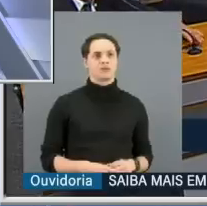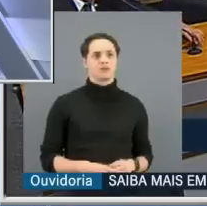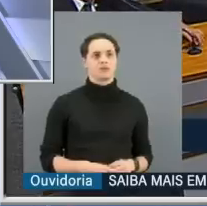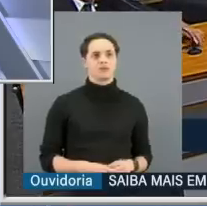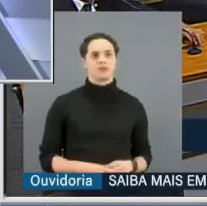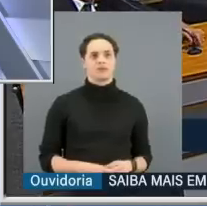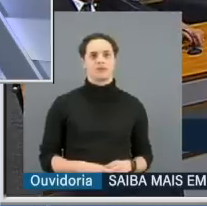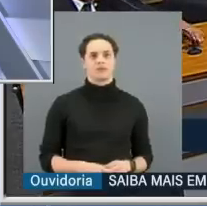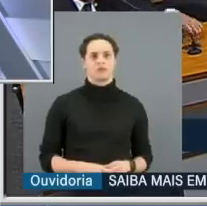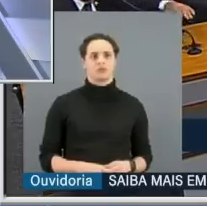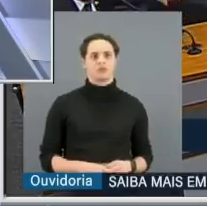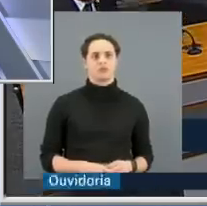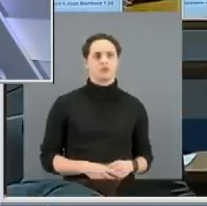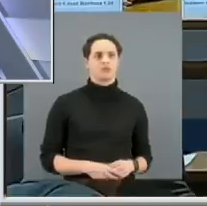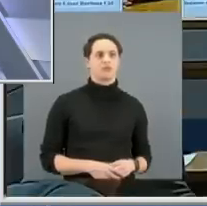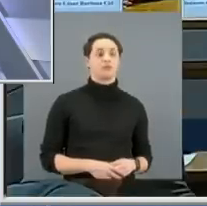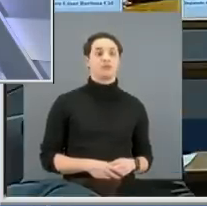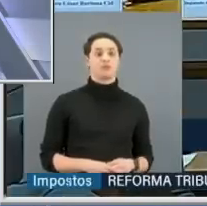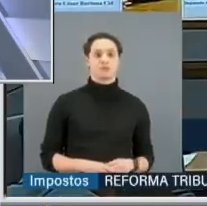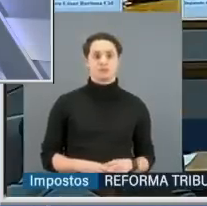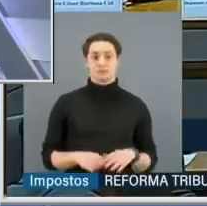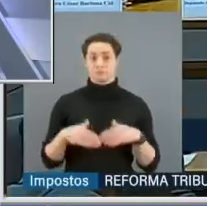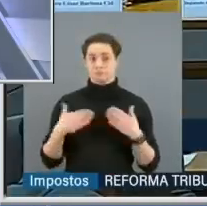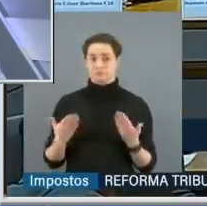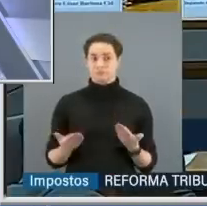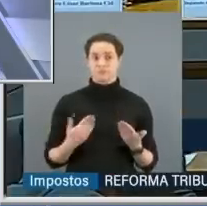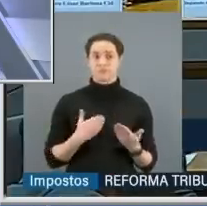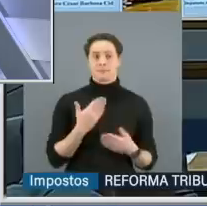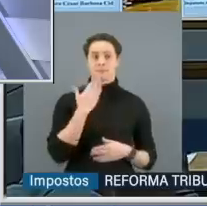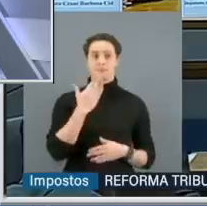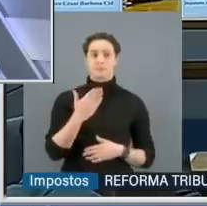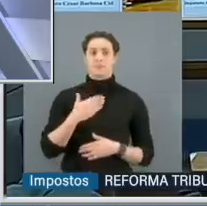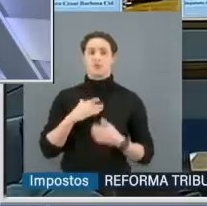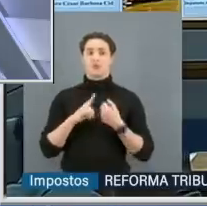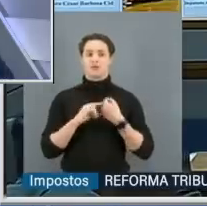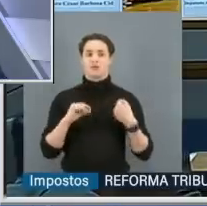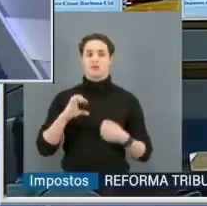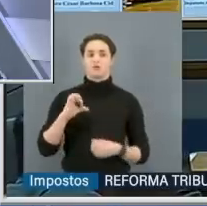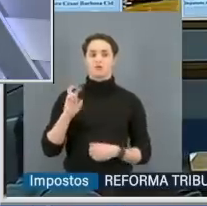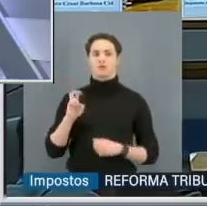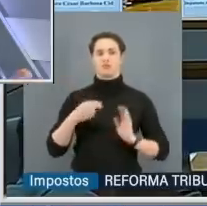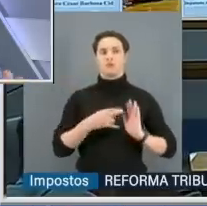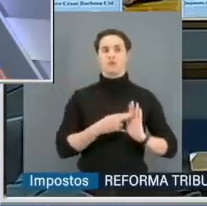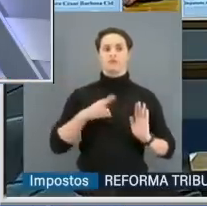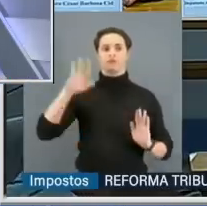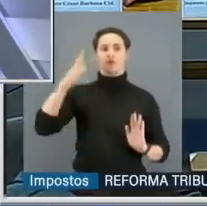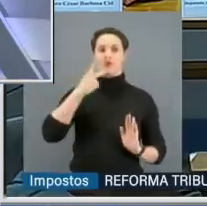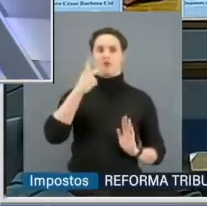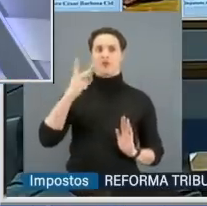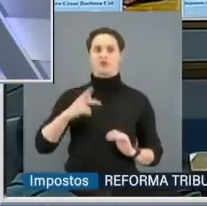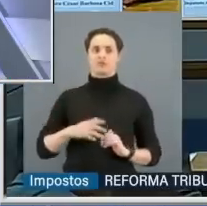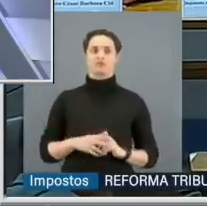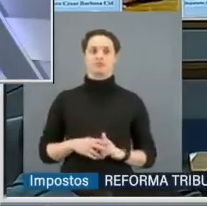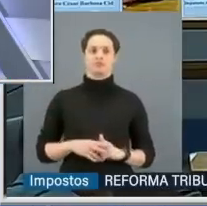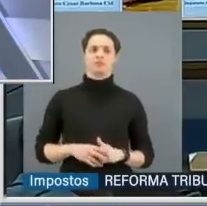uma imunidade para que o parlamentar fale, fale o que pensa, mas não para que cometa